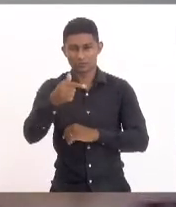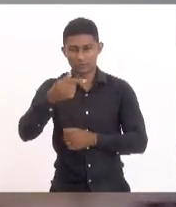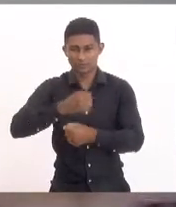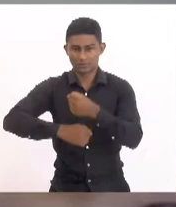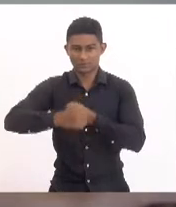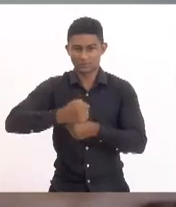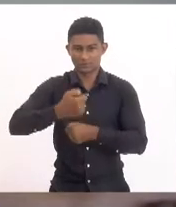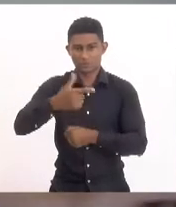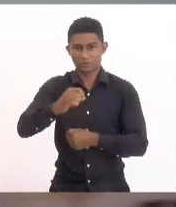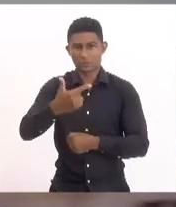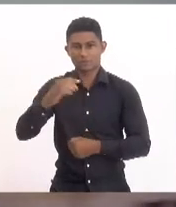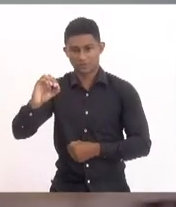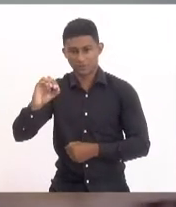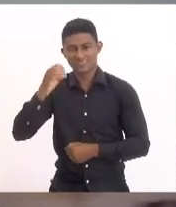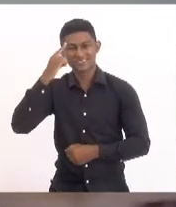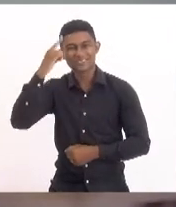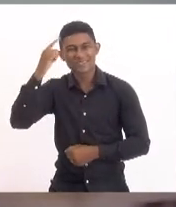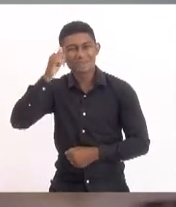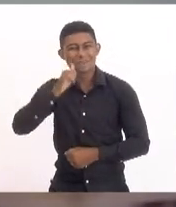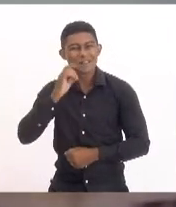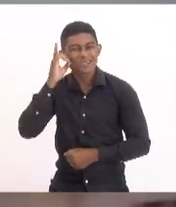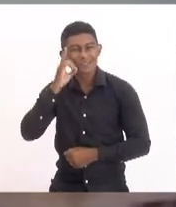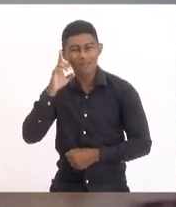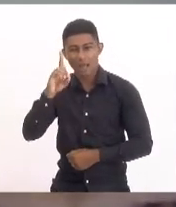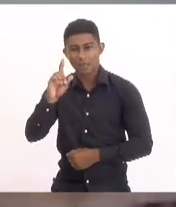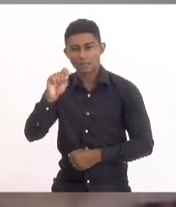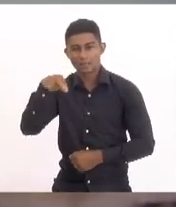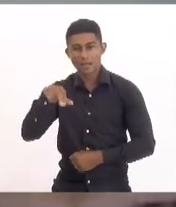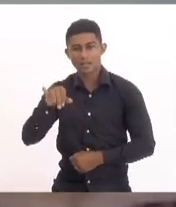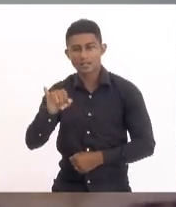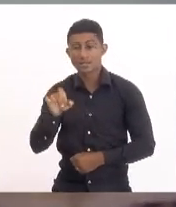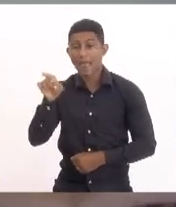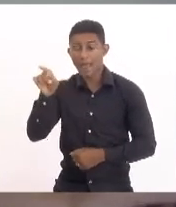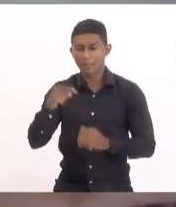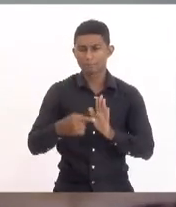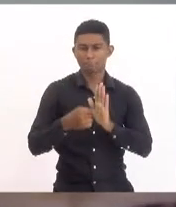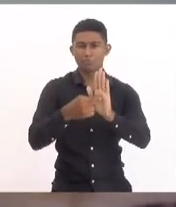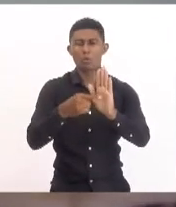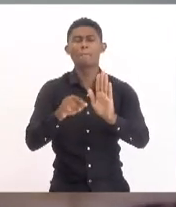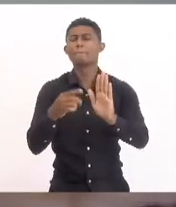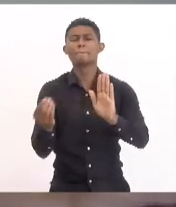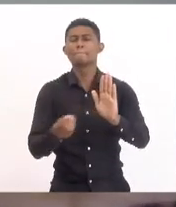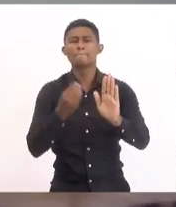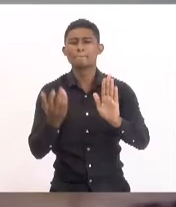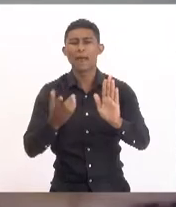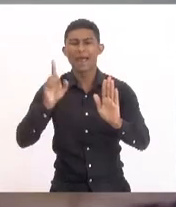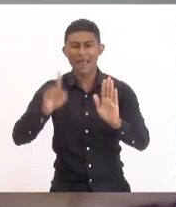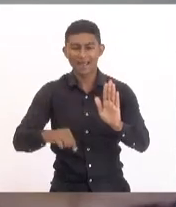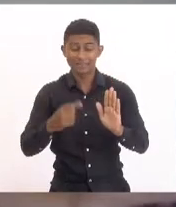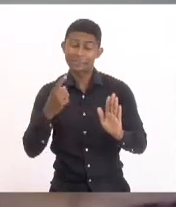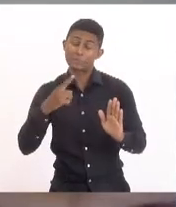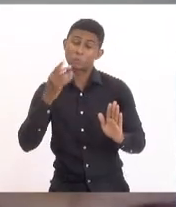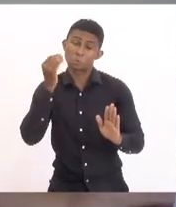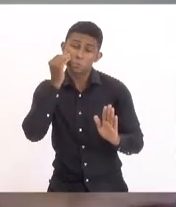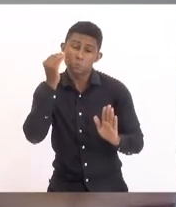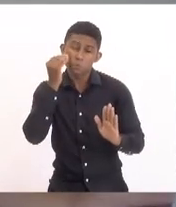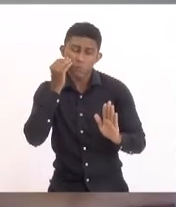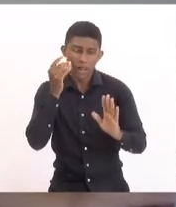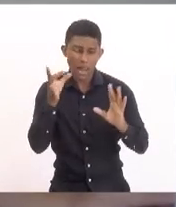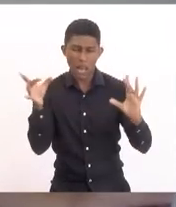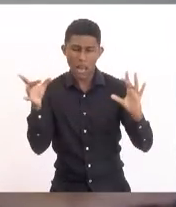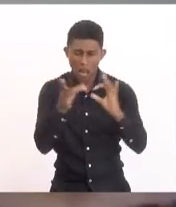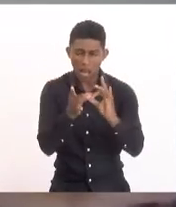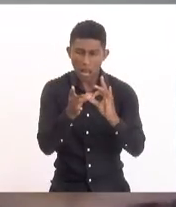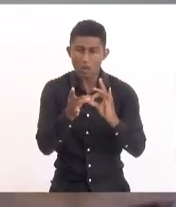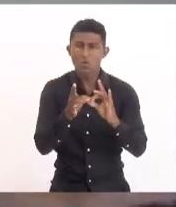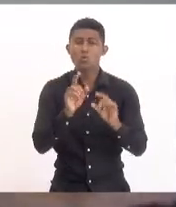2020, que é um projeto da Dani Monteiro, que apresentou um projeto para tentar unificar os critérios para retorno às atividades